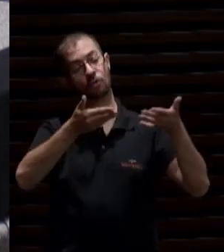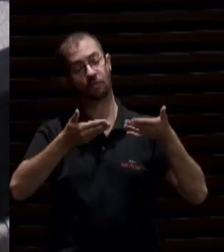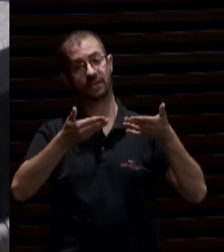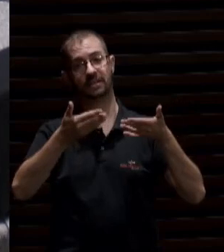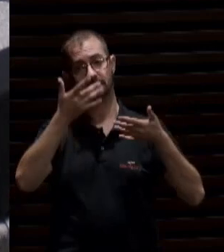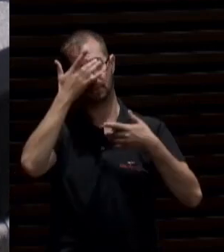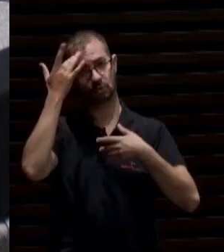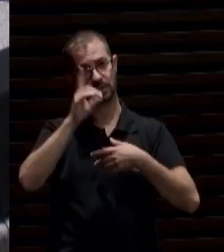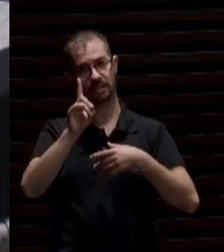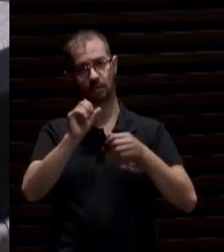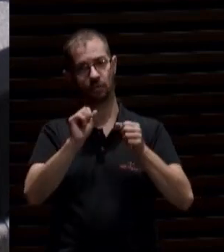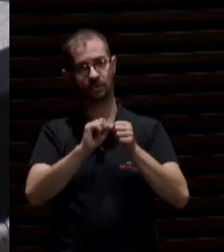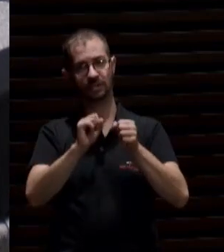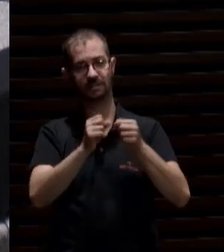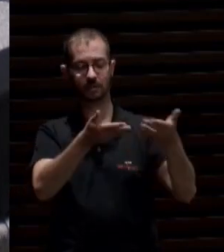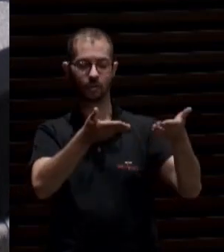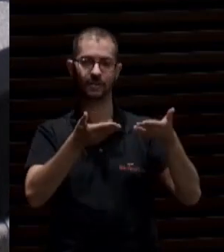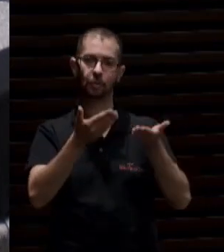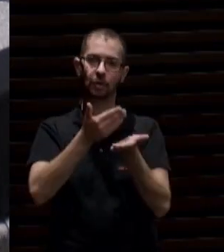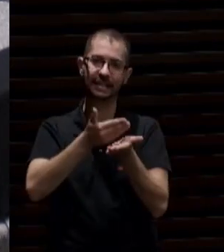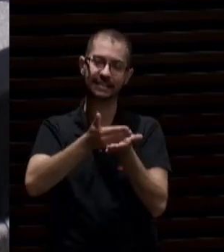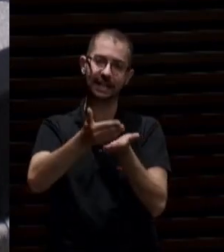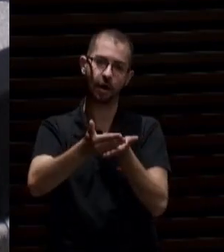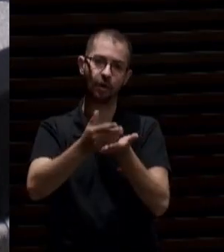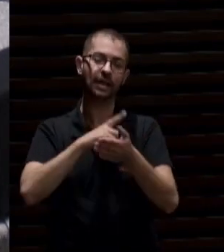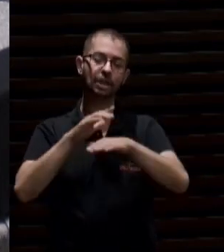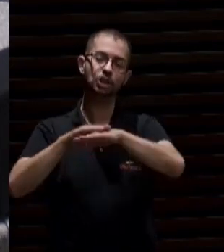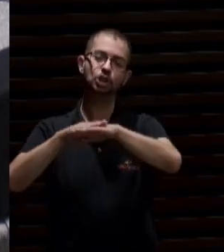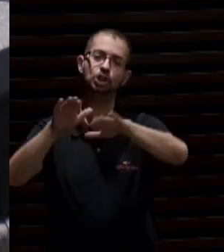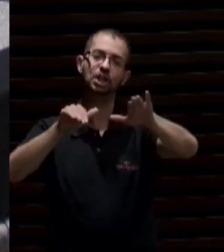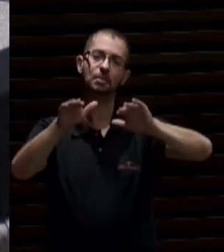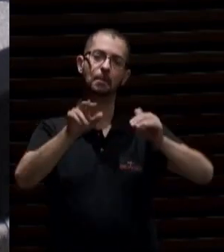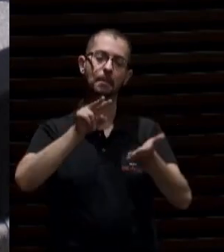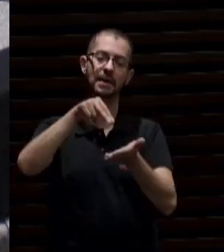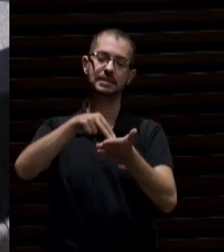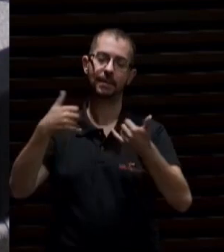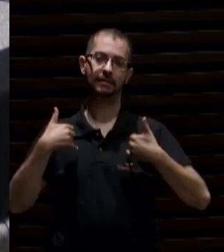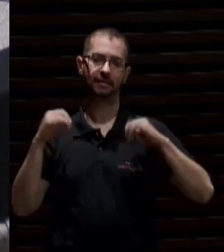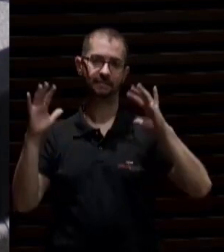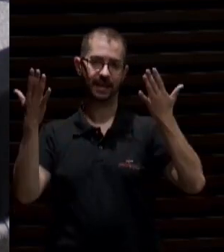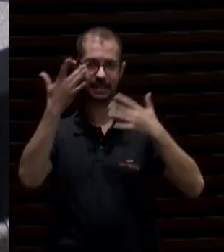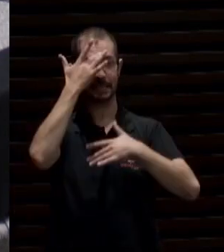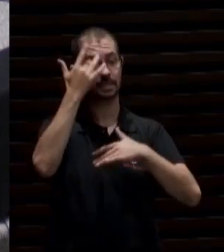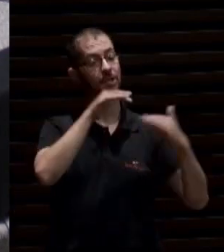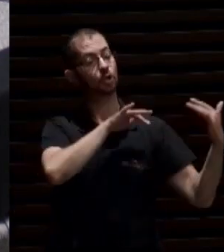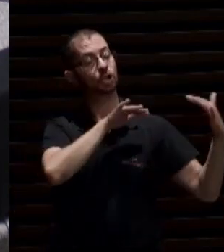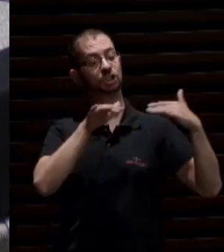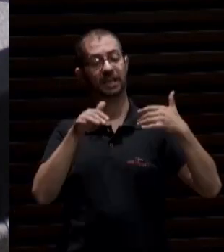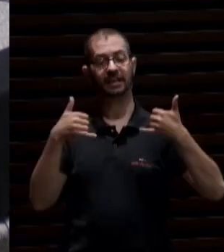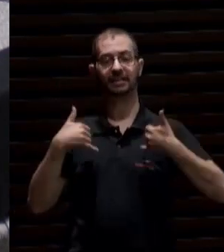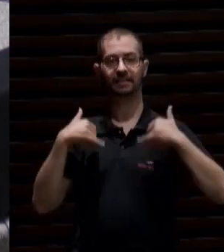inicial e as convida para participarem da festa. E quando essas pessoas chegam até a festa, ele dá da